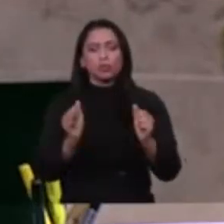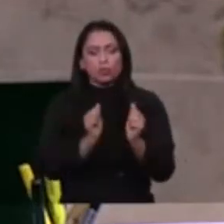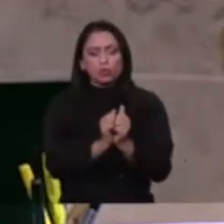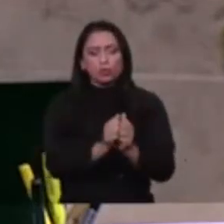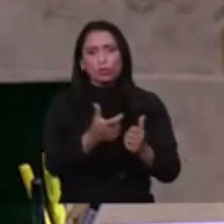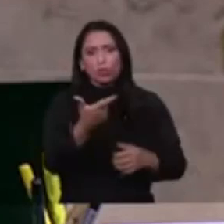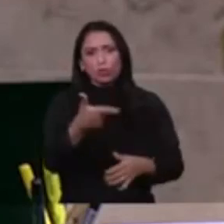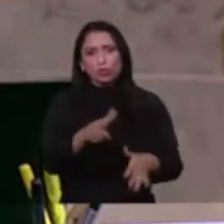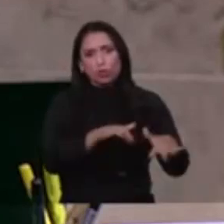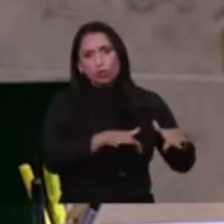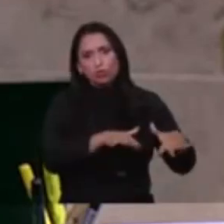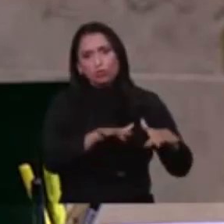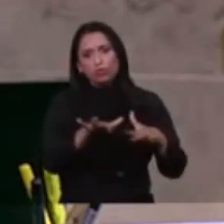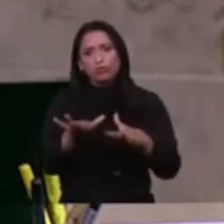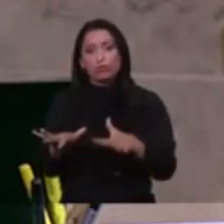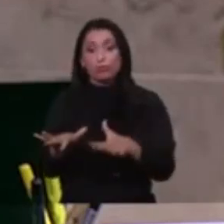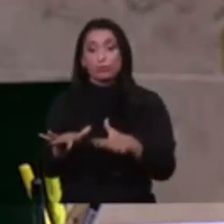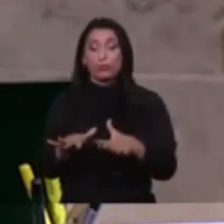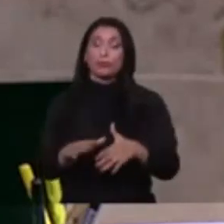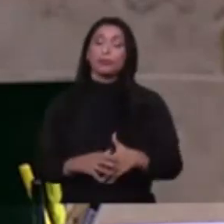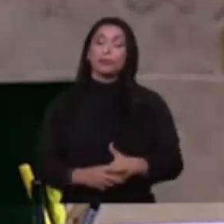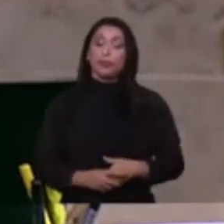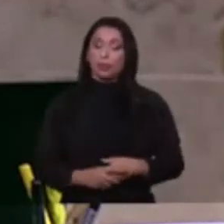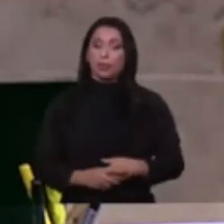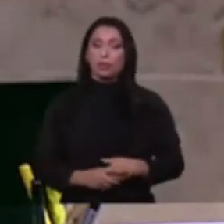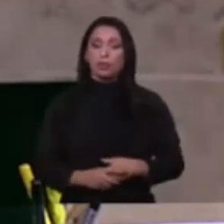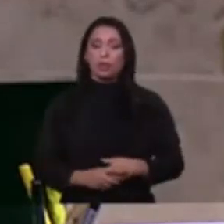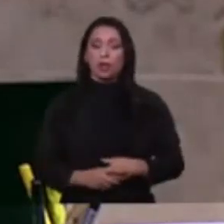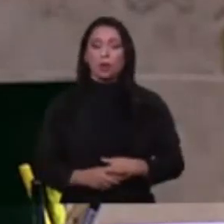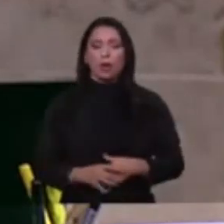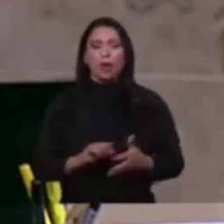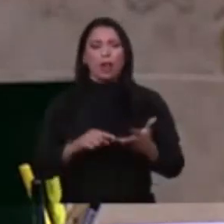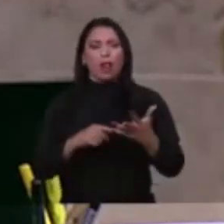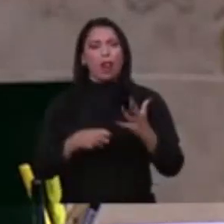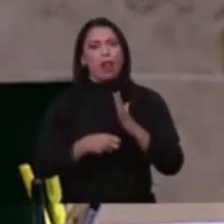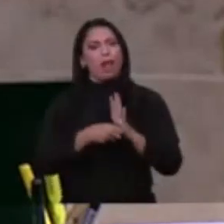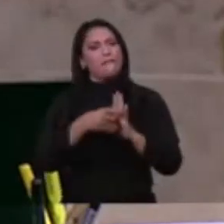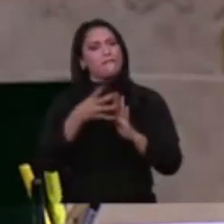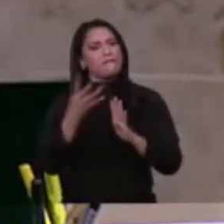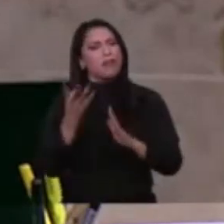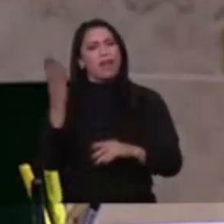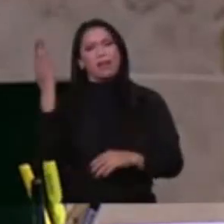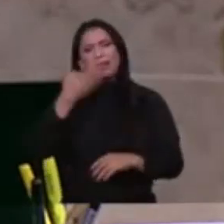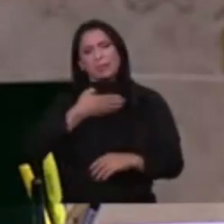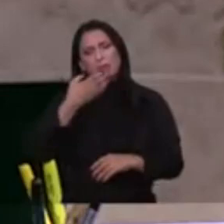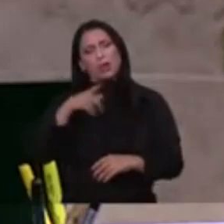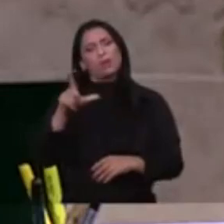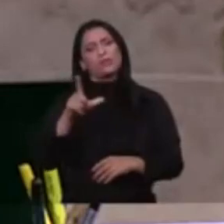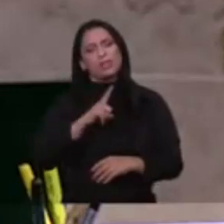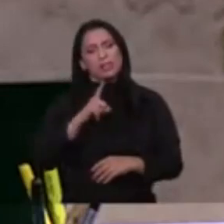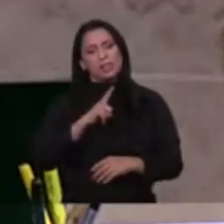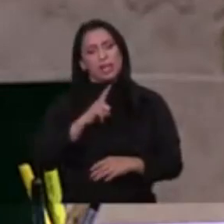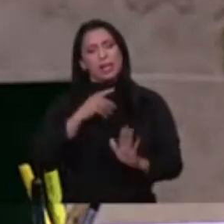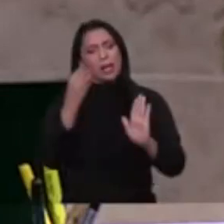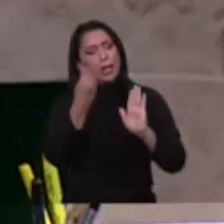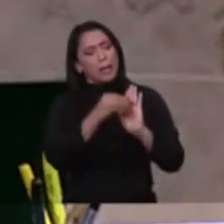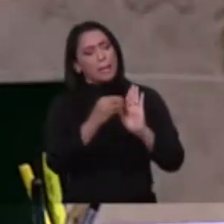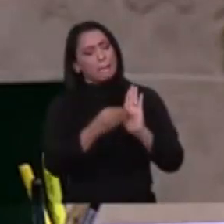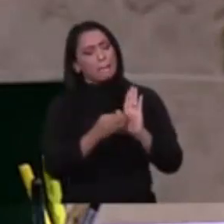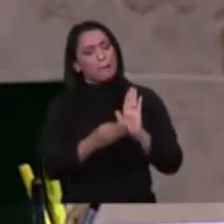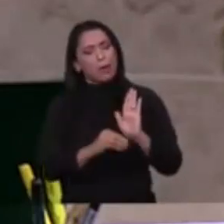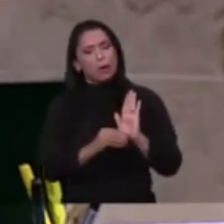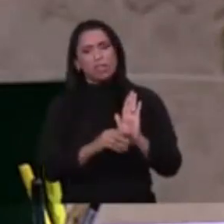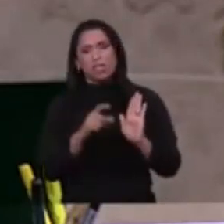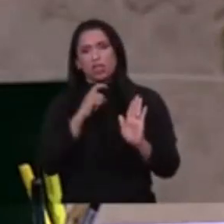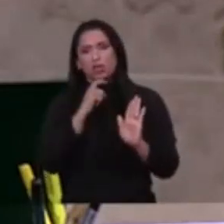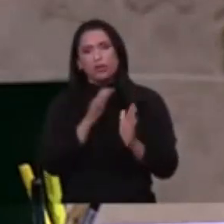manifestantes. Nesse contexto, o acervo probatório é robusto e traz elementos que permitem concluir, acima de qualquer